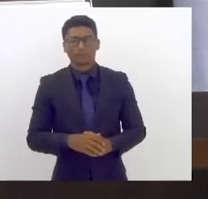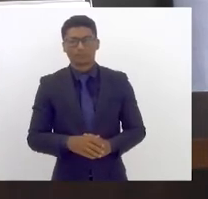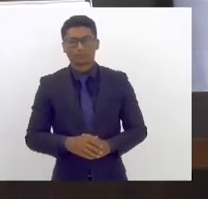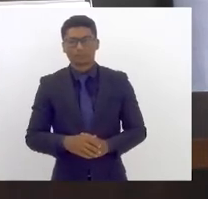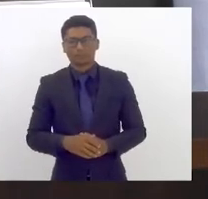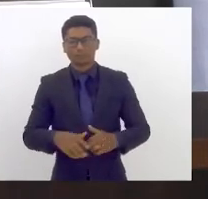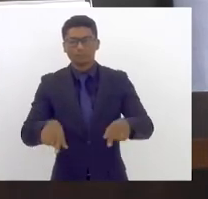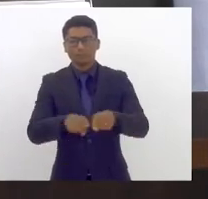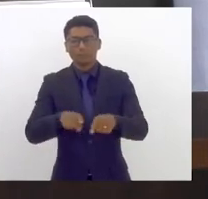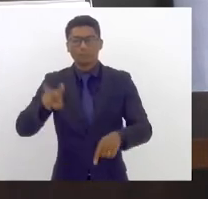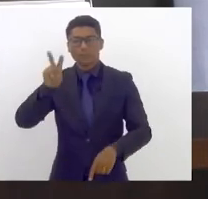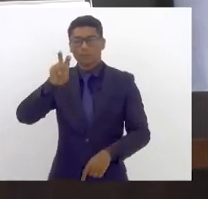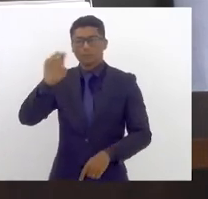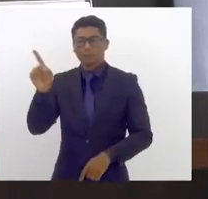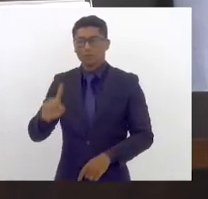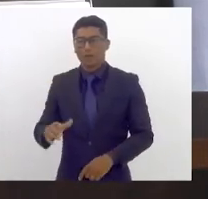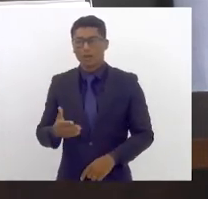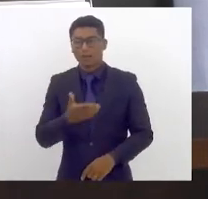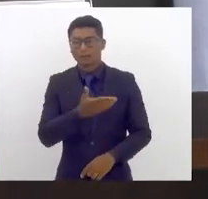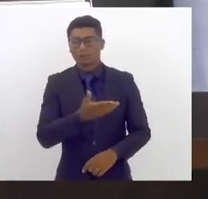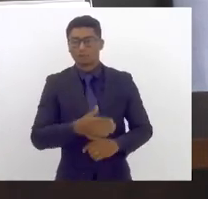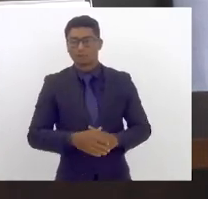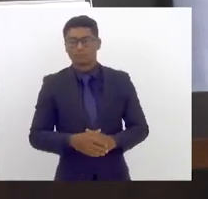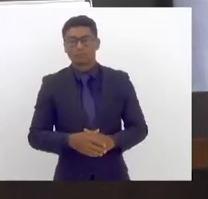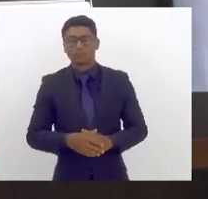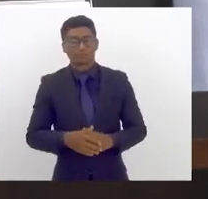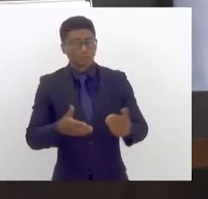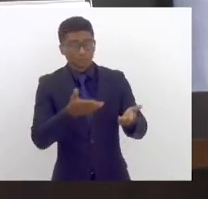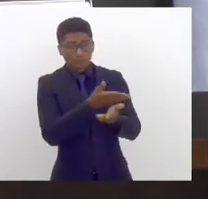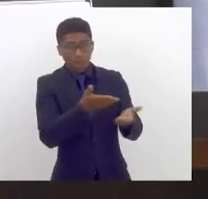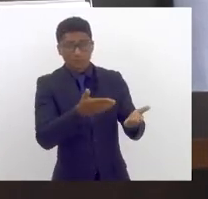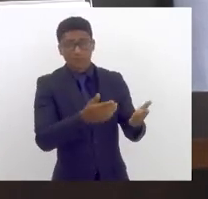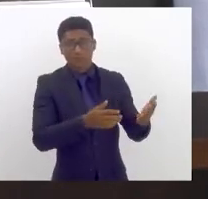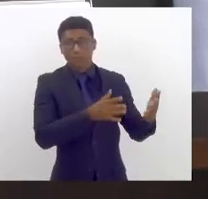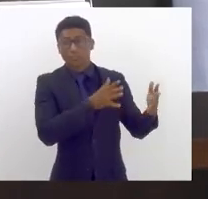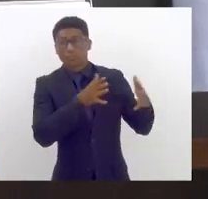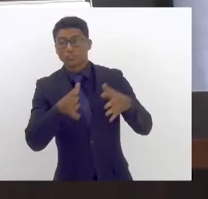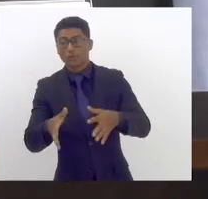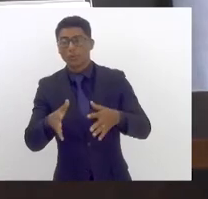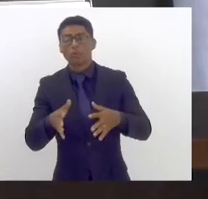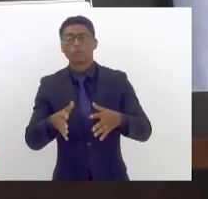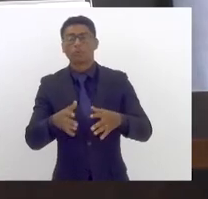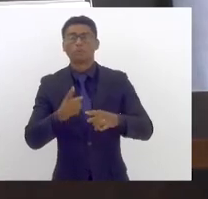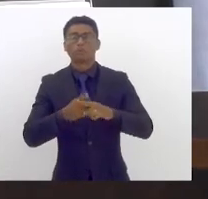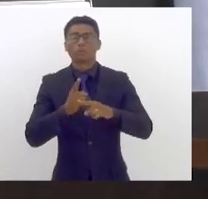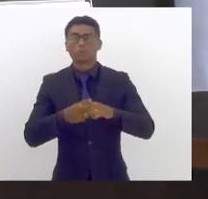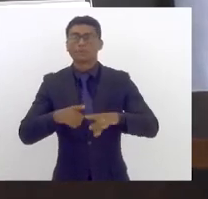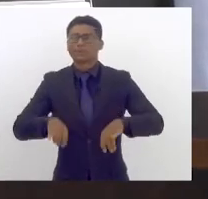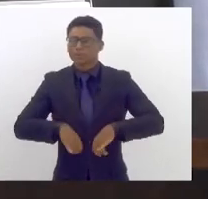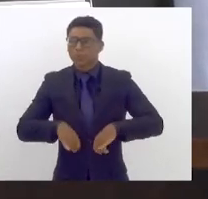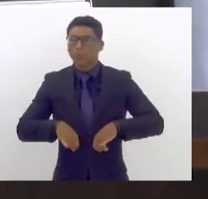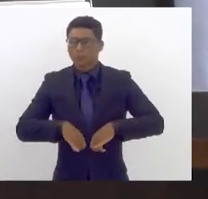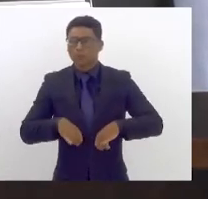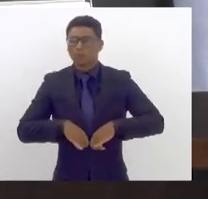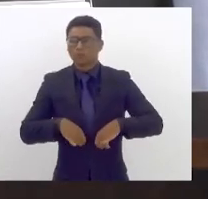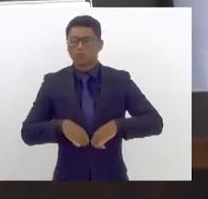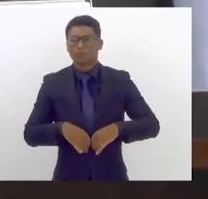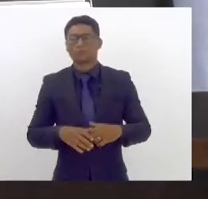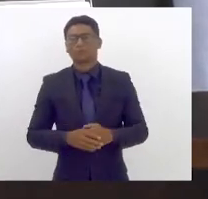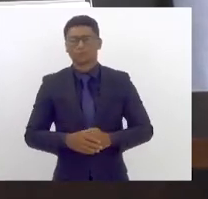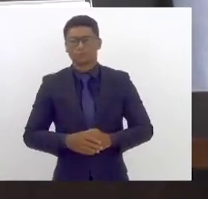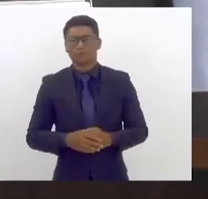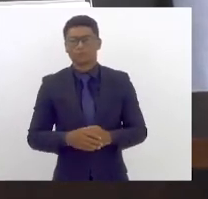venezuelanas que chegaram aqui numa situação extremamente de vulnerabilidade e tava lá deputada